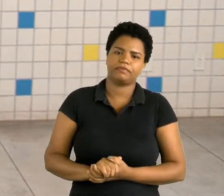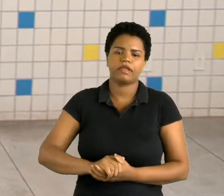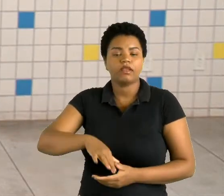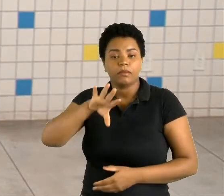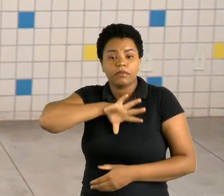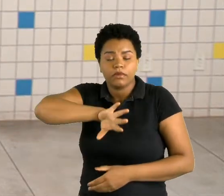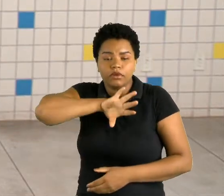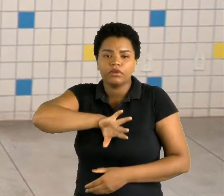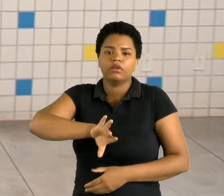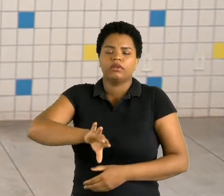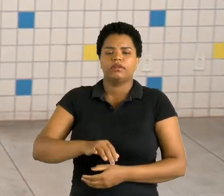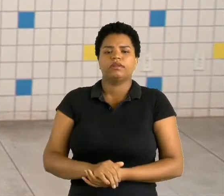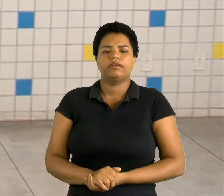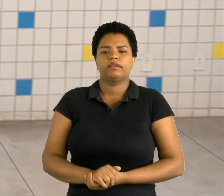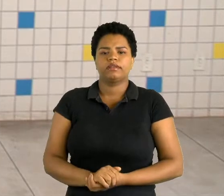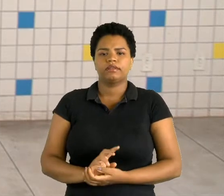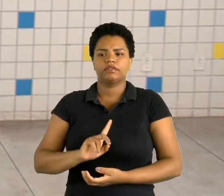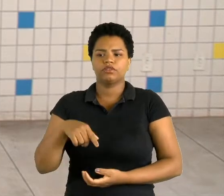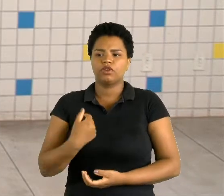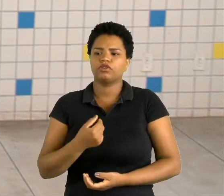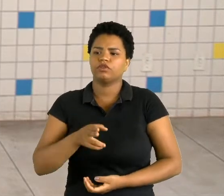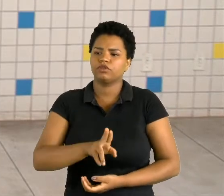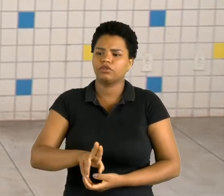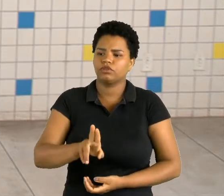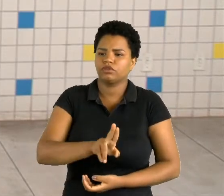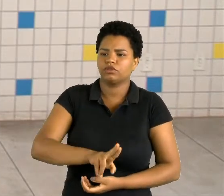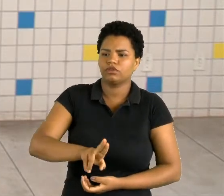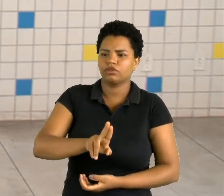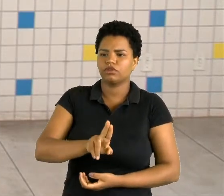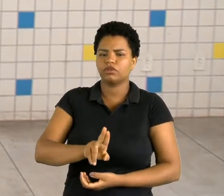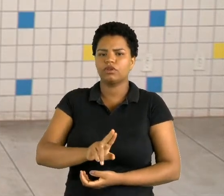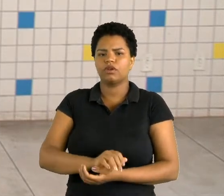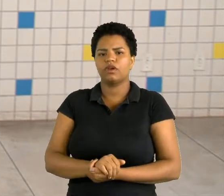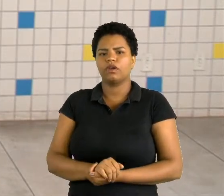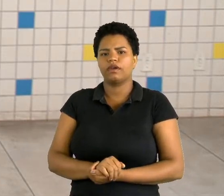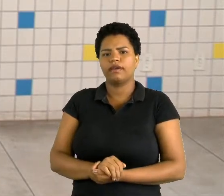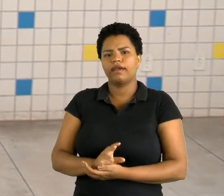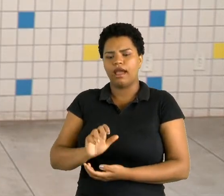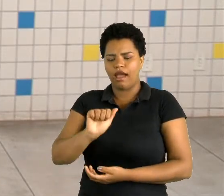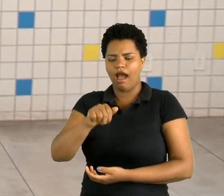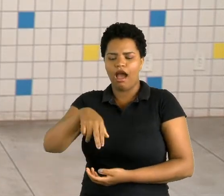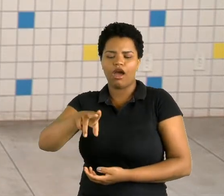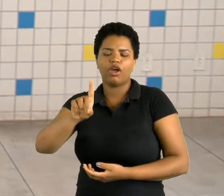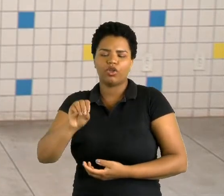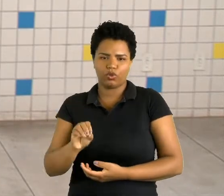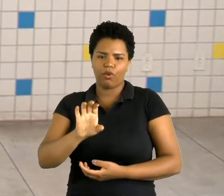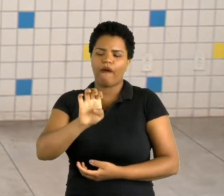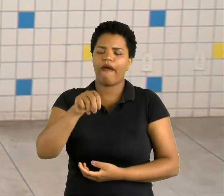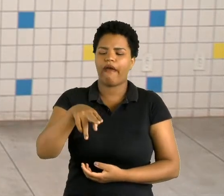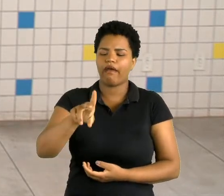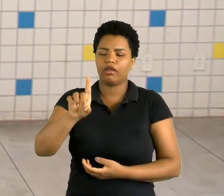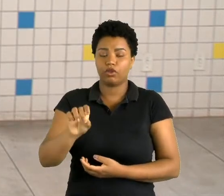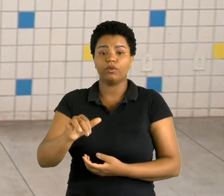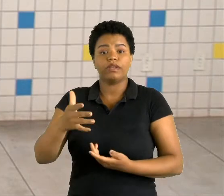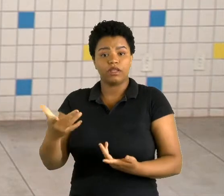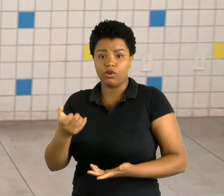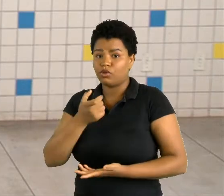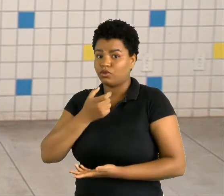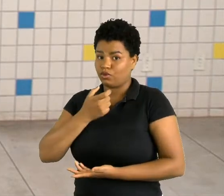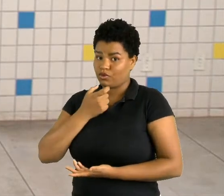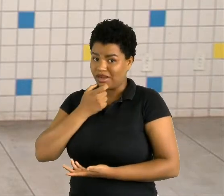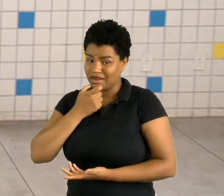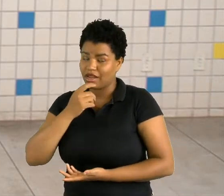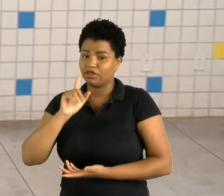portuguesa, nós utilizamos o ando, endo, indo. Na língua portuguesa, o present continuo seria o nosso gerúndio. Então, quando eu falo para